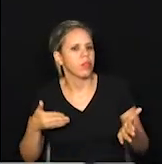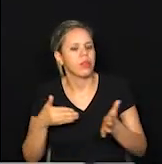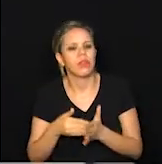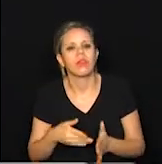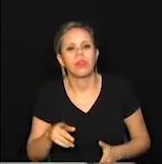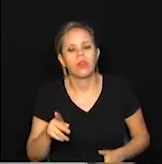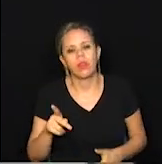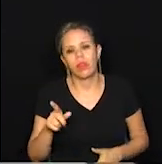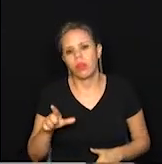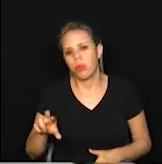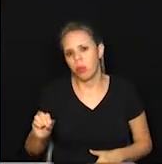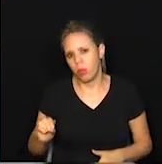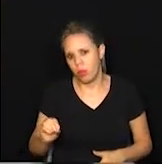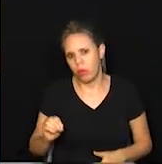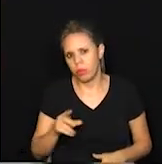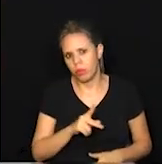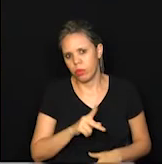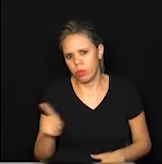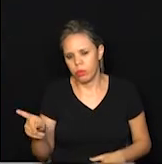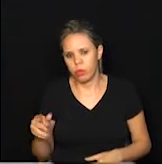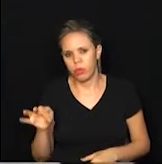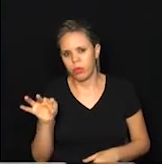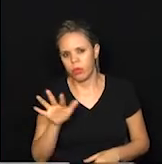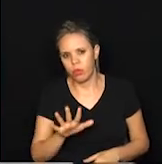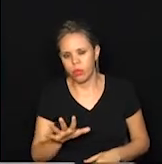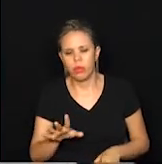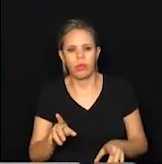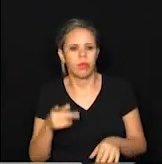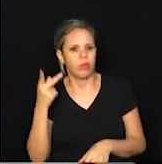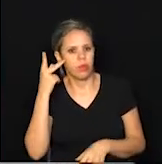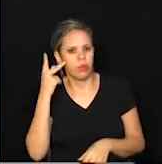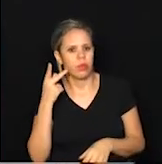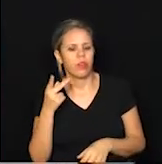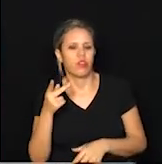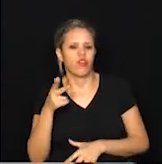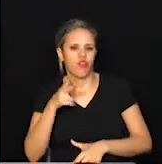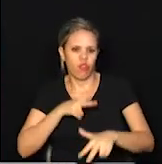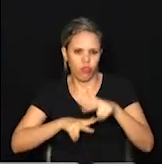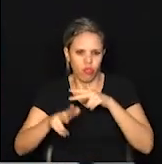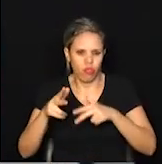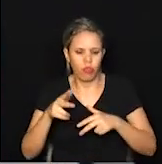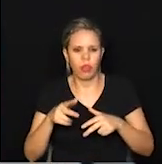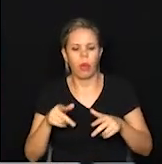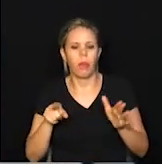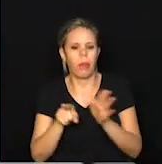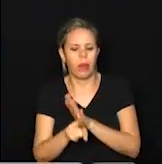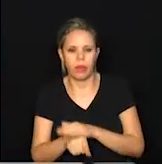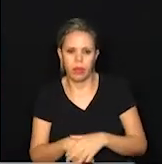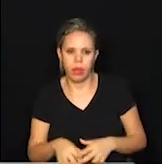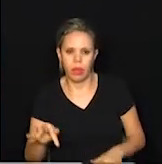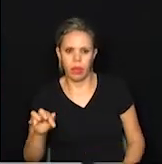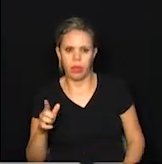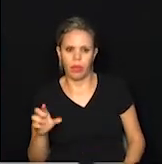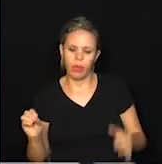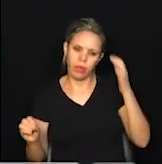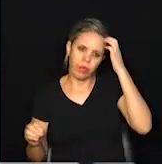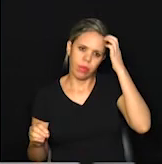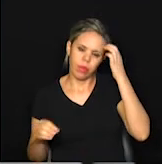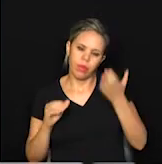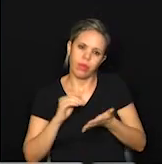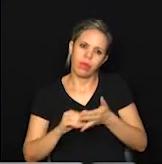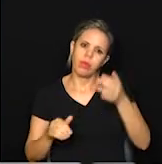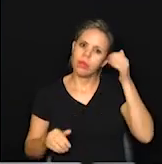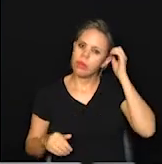Paulo Dinizo, que é o presidente da Confederação, né, Paulista de Kung Fu, gostaria de perguntar para o secretário Fernando